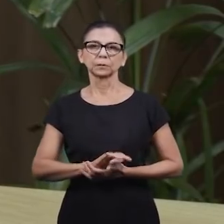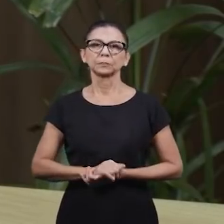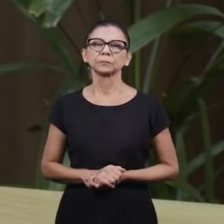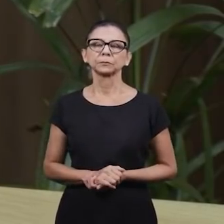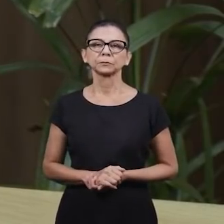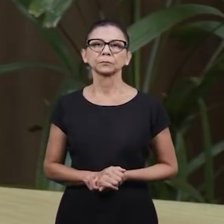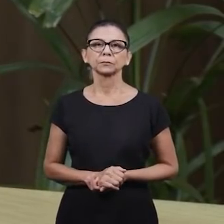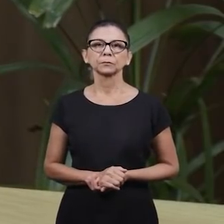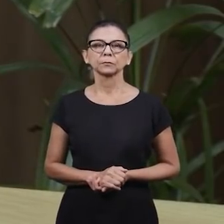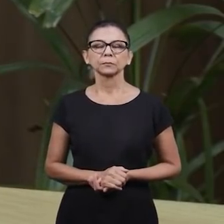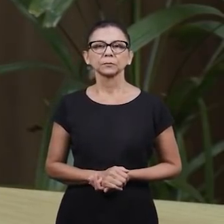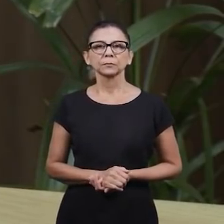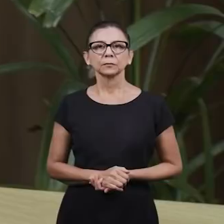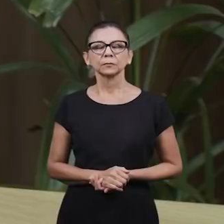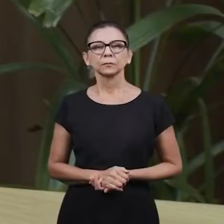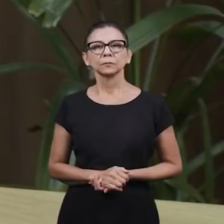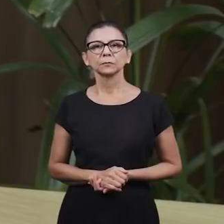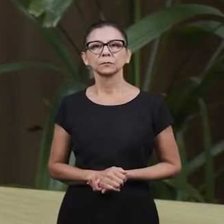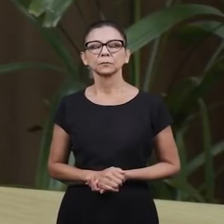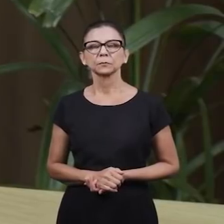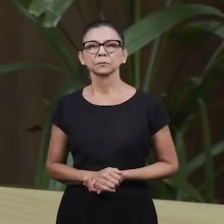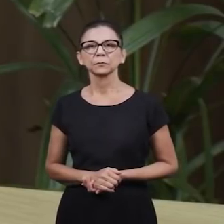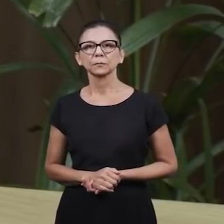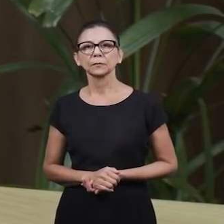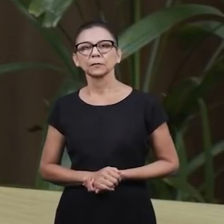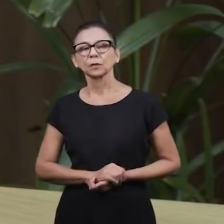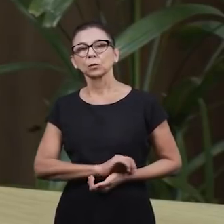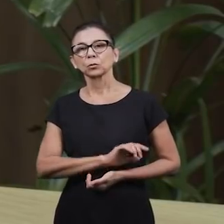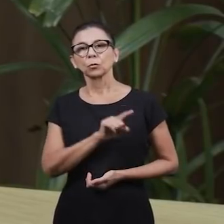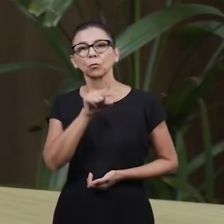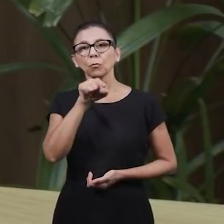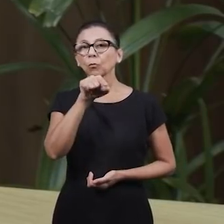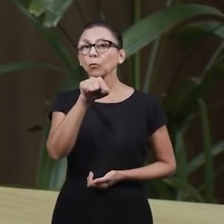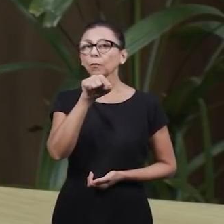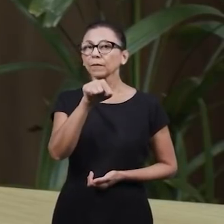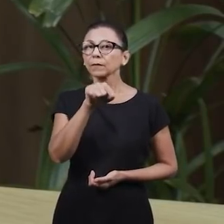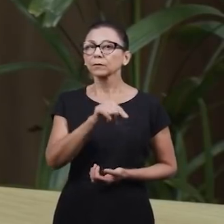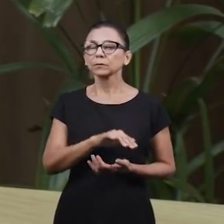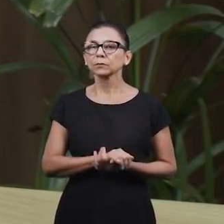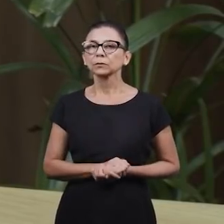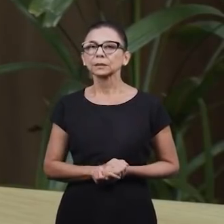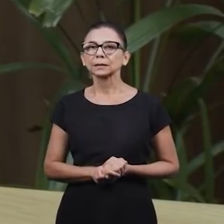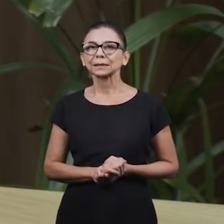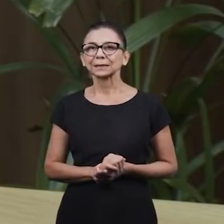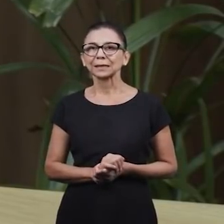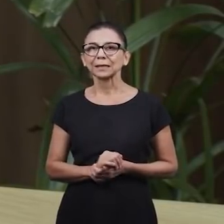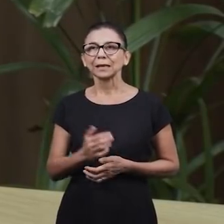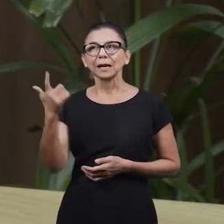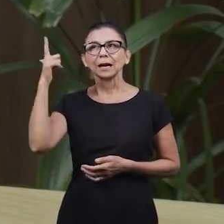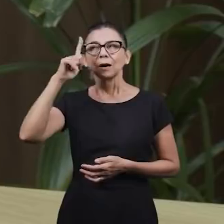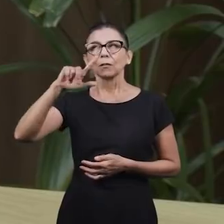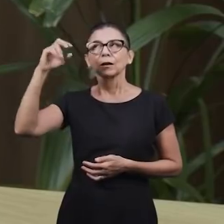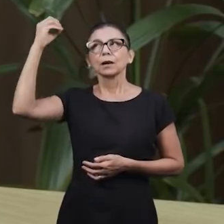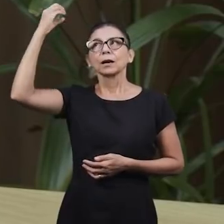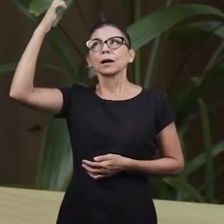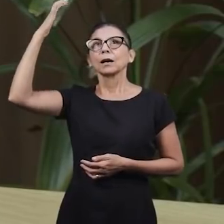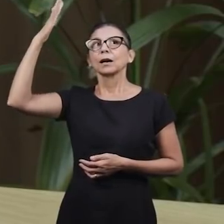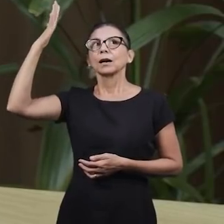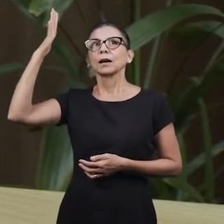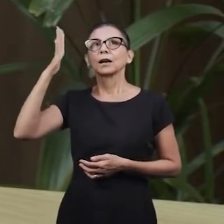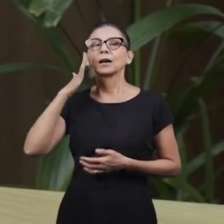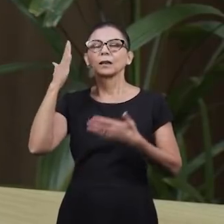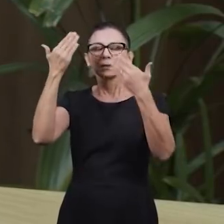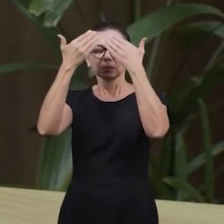nesse sentido, quando você ultrapassa somente o que está escrito em inspiração, você vai